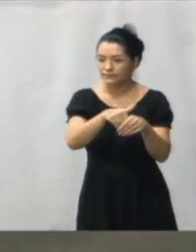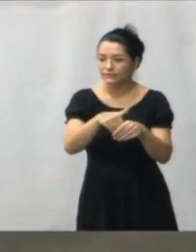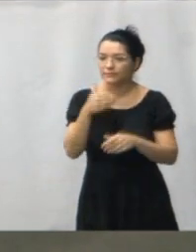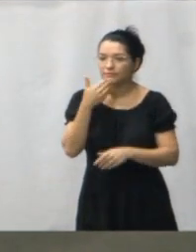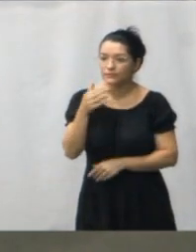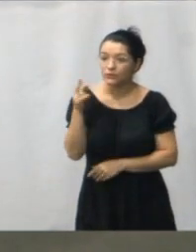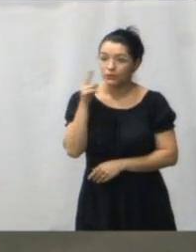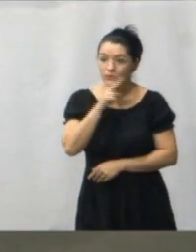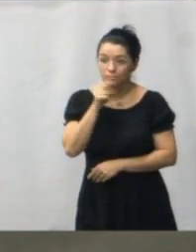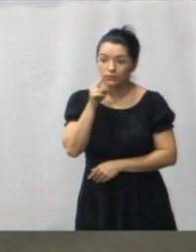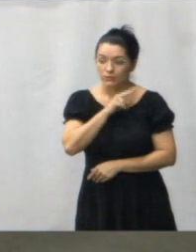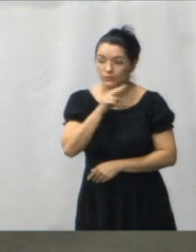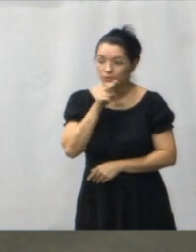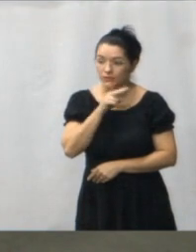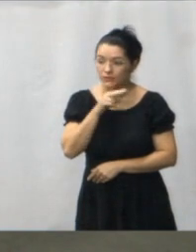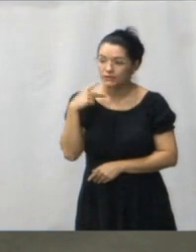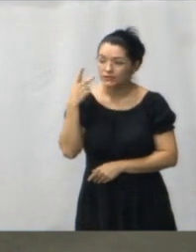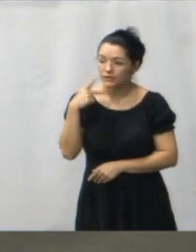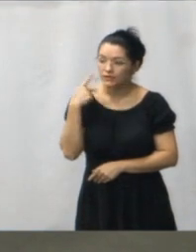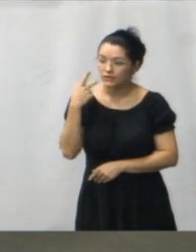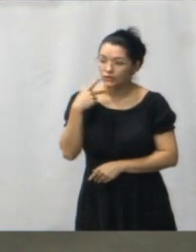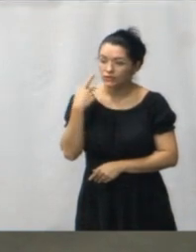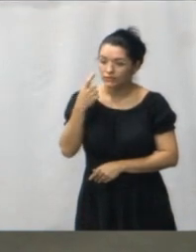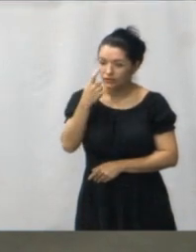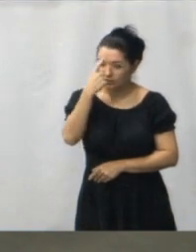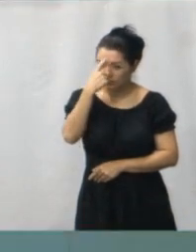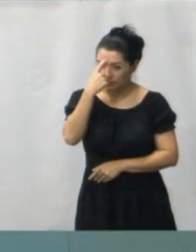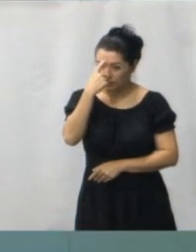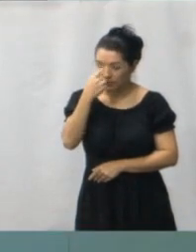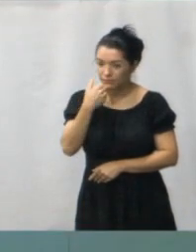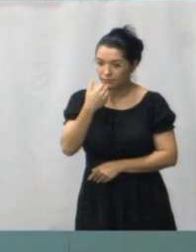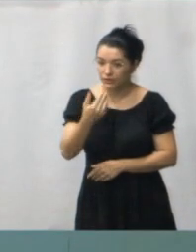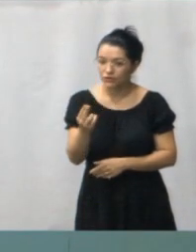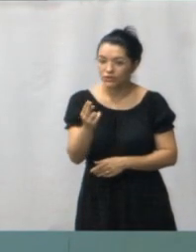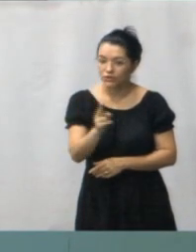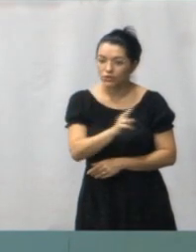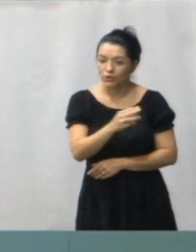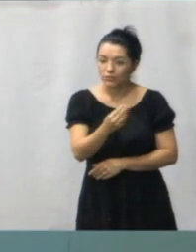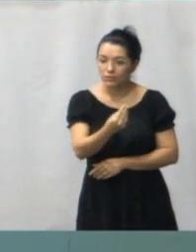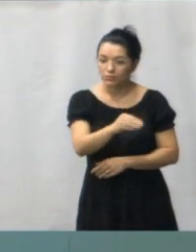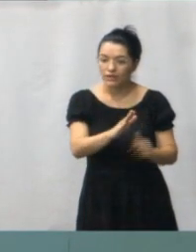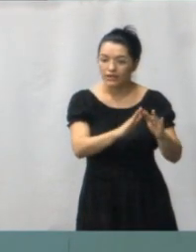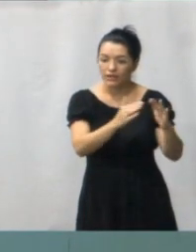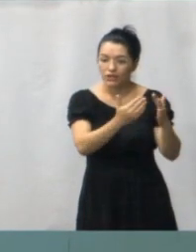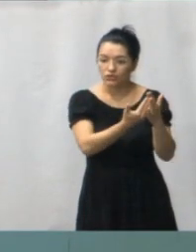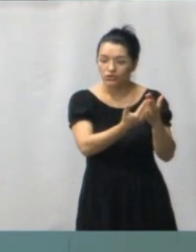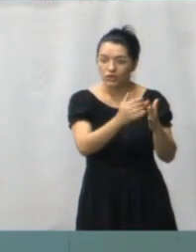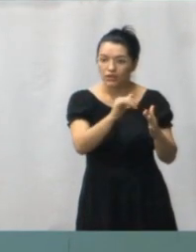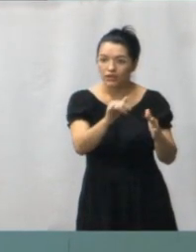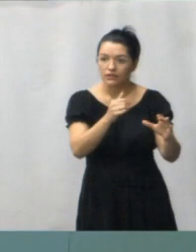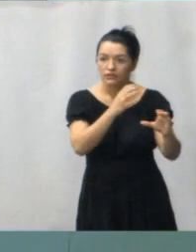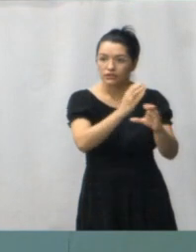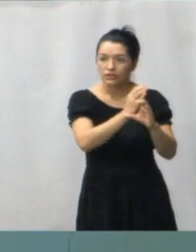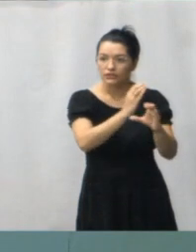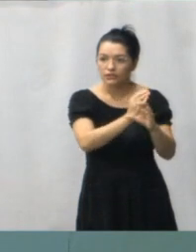Maurício Leite. Denomina Padre Guito Escola Municipal em Jardim Camburi.